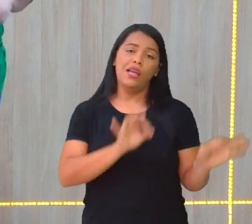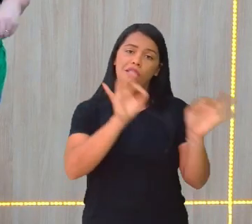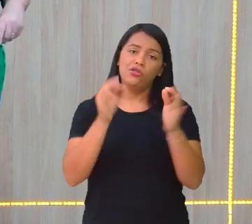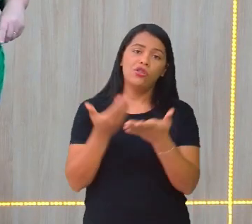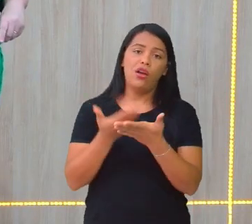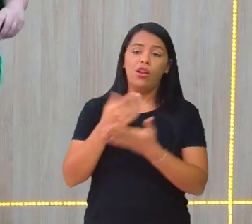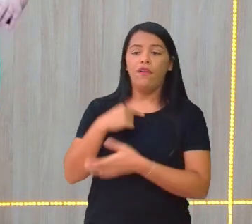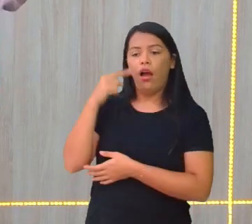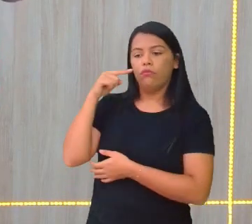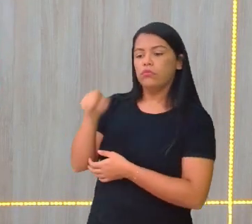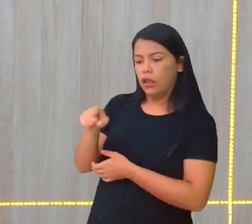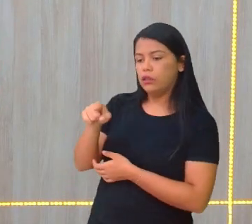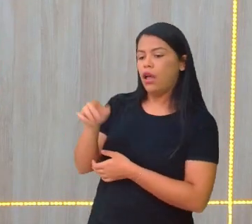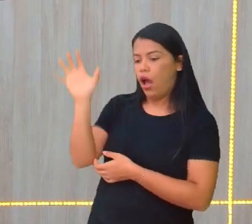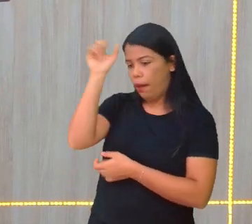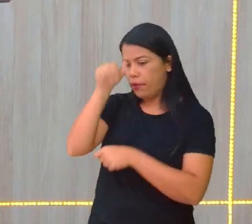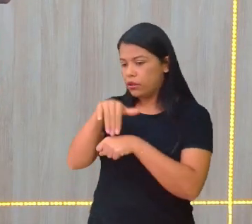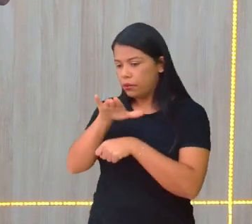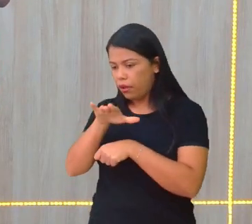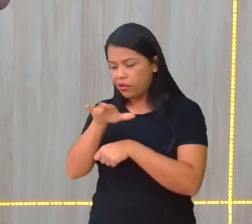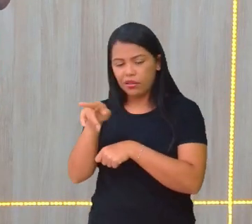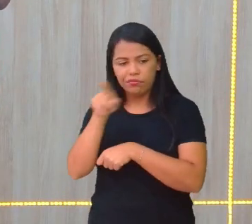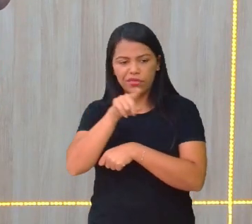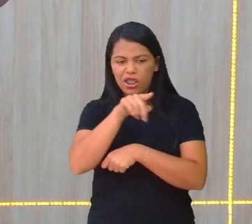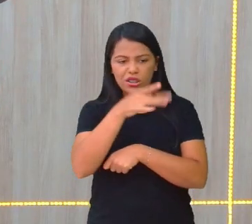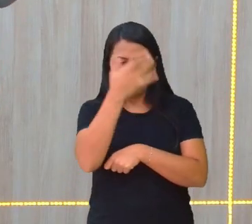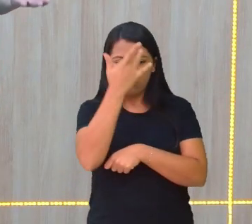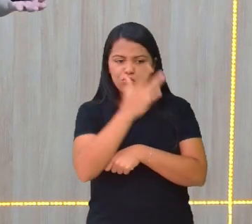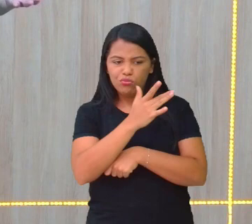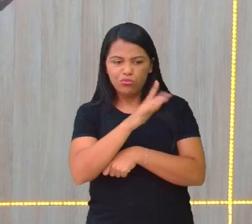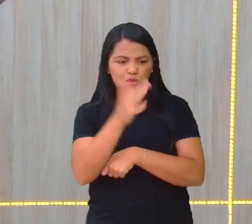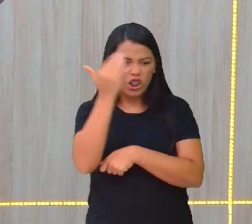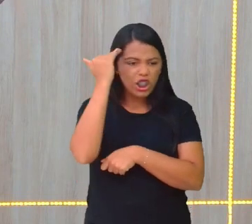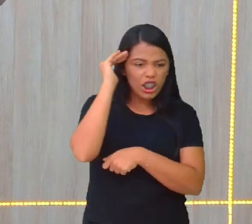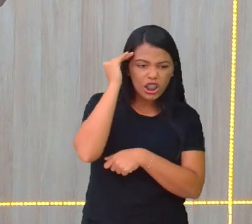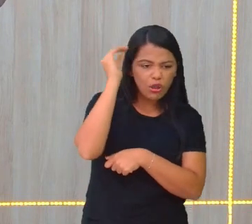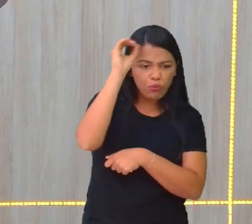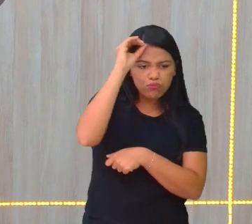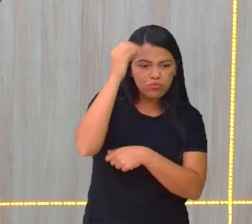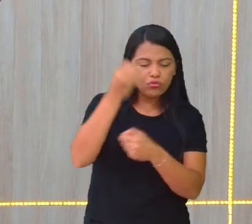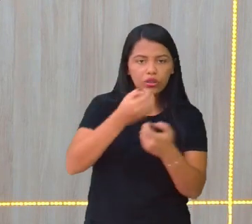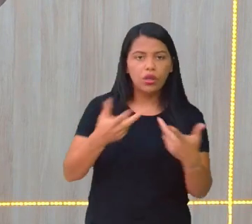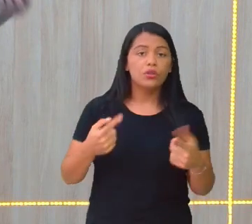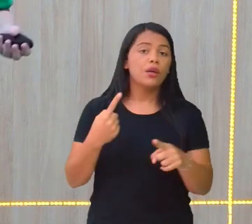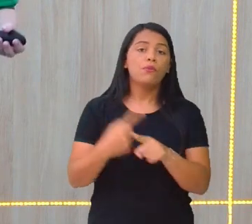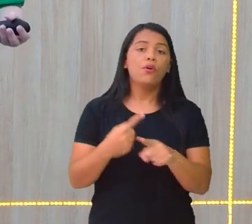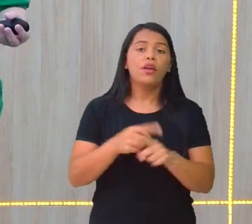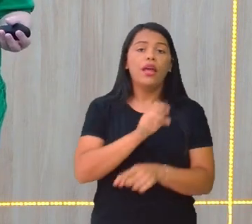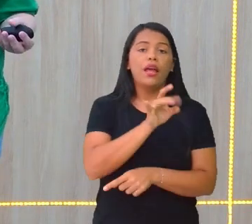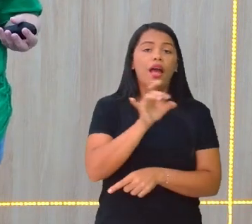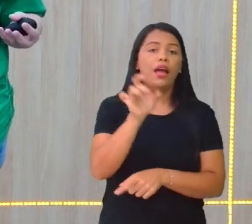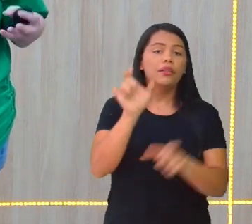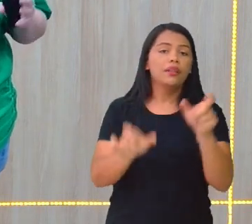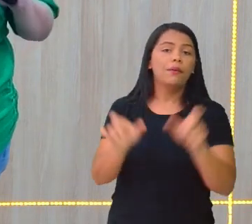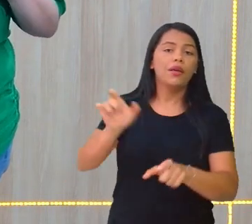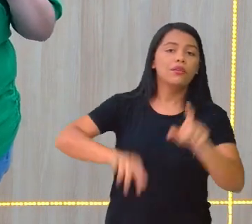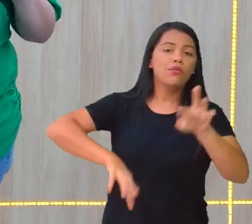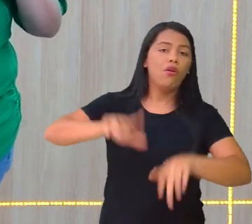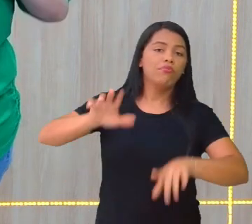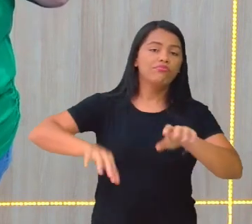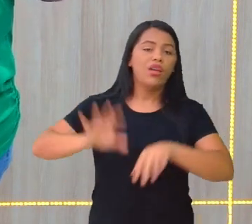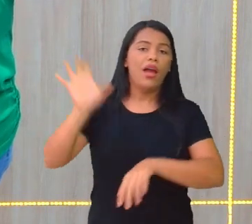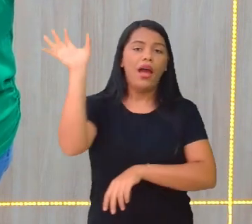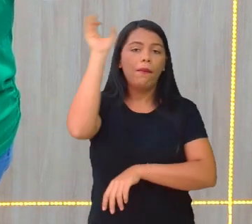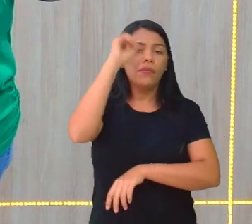mais, esse aqui não é muito a minha praia. Por quê? Porque cada pessoa aprende de um jeito, gente. Né?